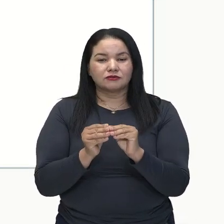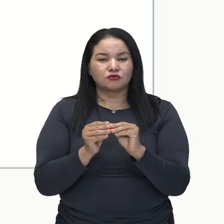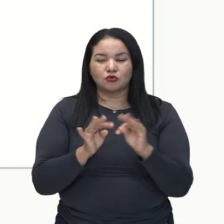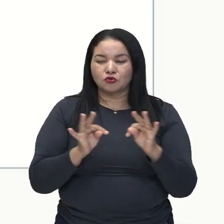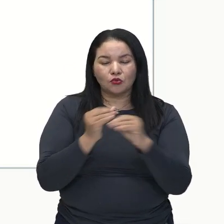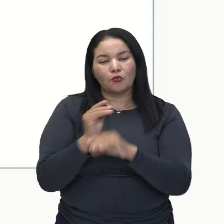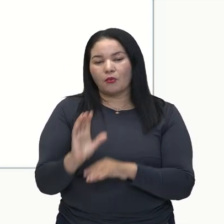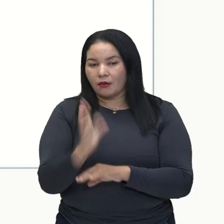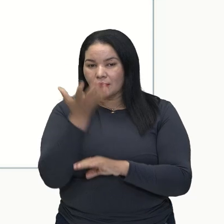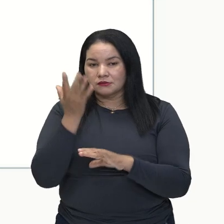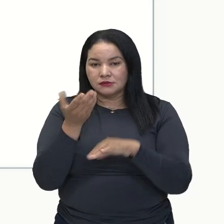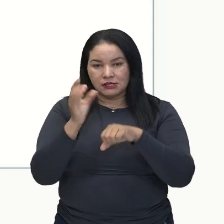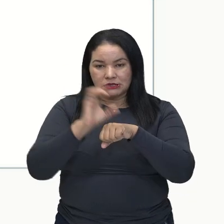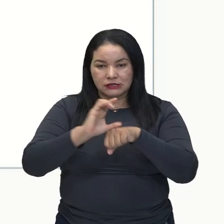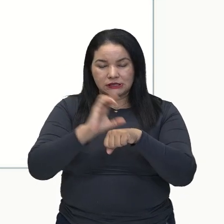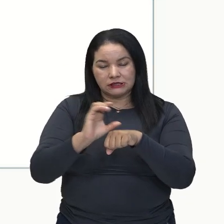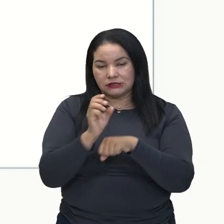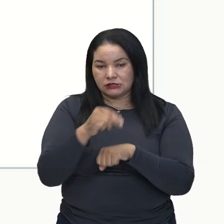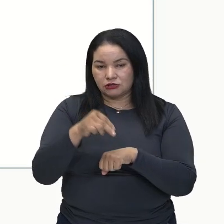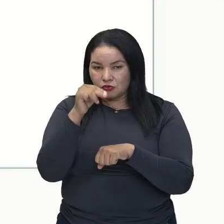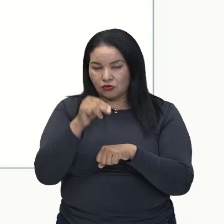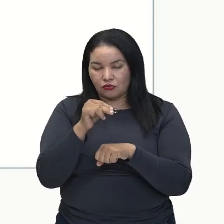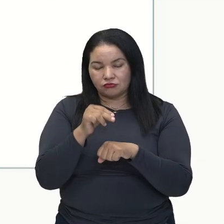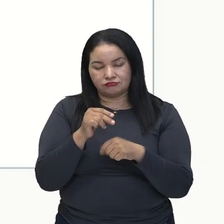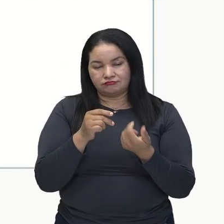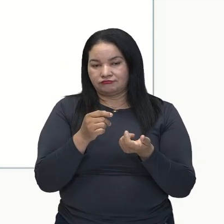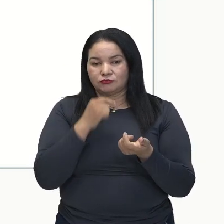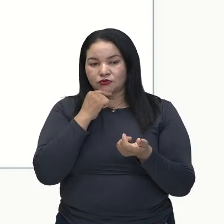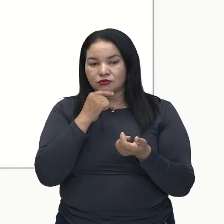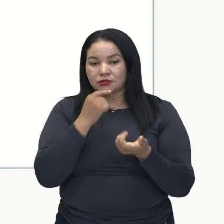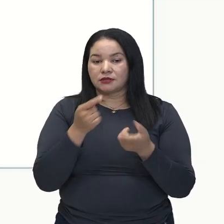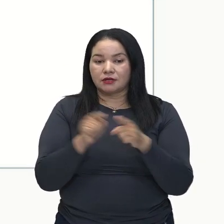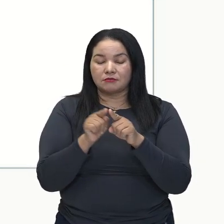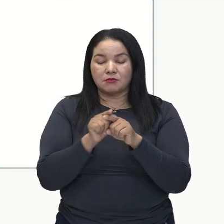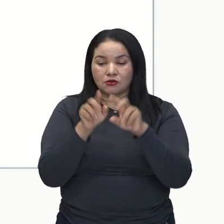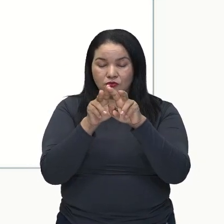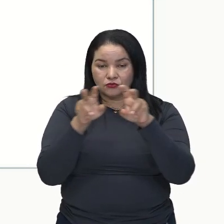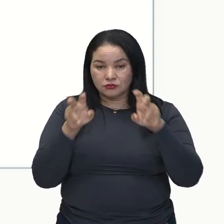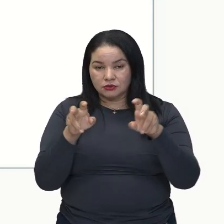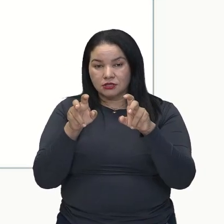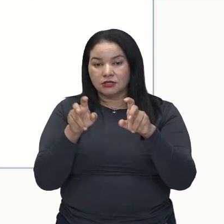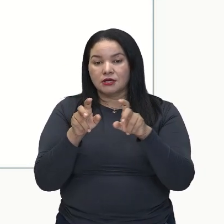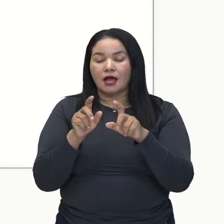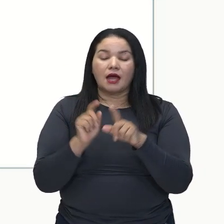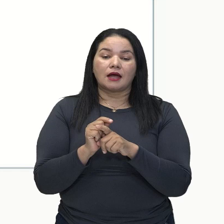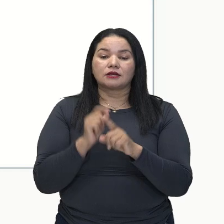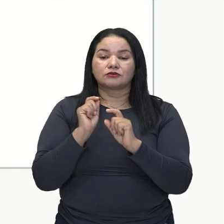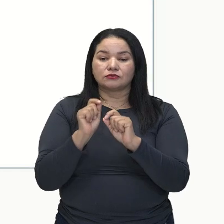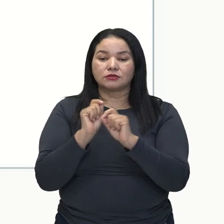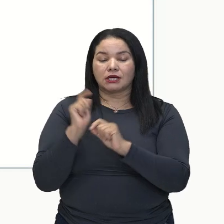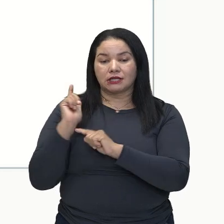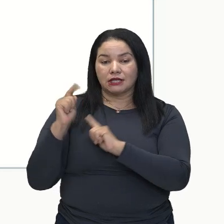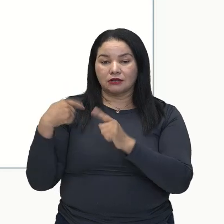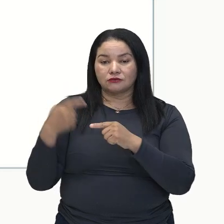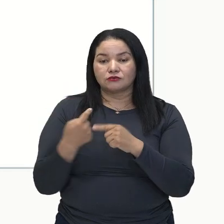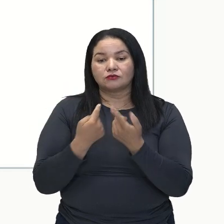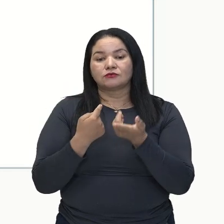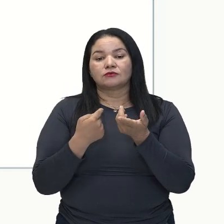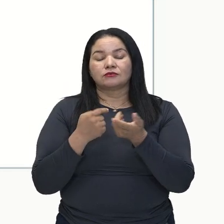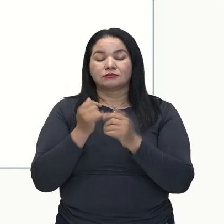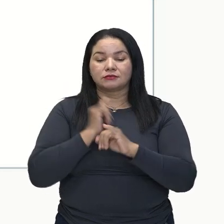esses elementos mais importantes. E desde lá do título, quando eu falo de tradição narrativa, eu já estou apontando